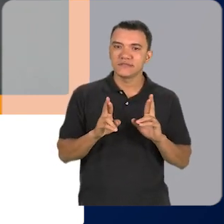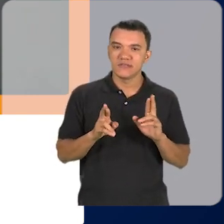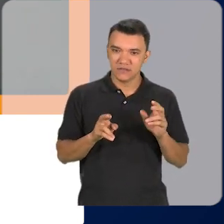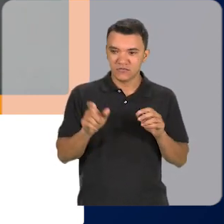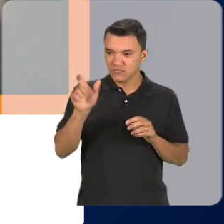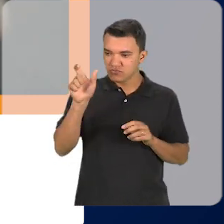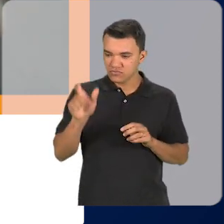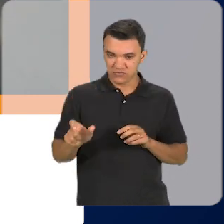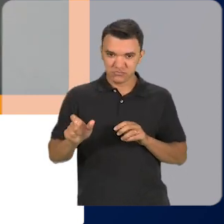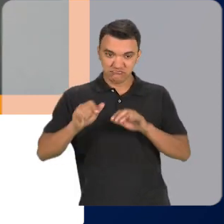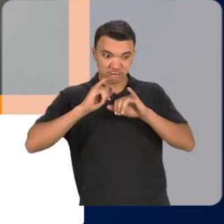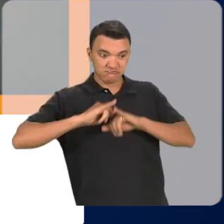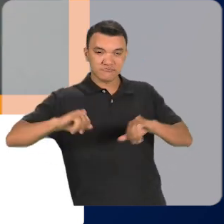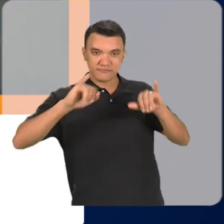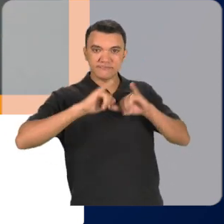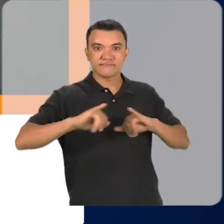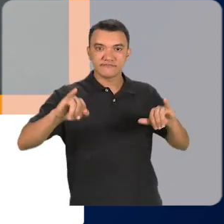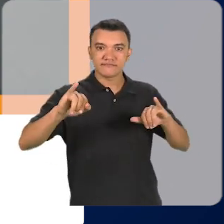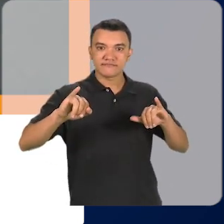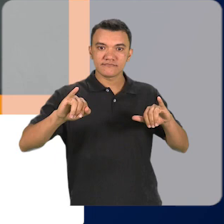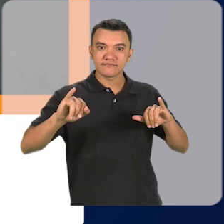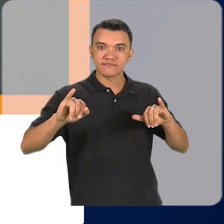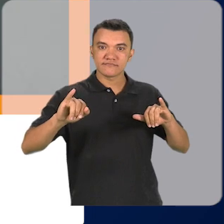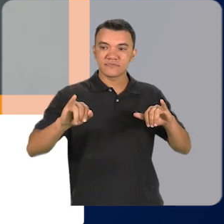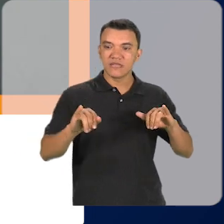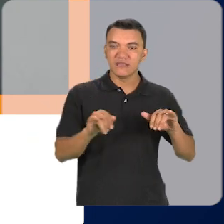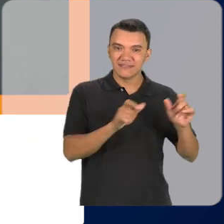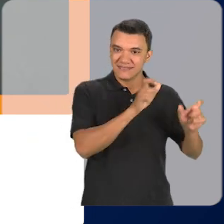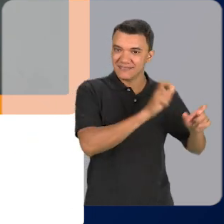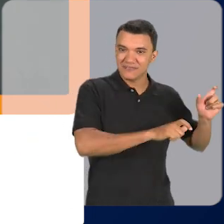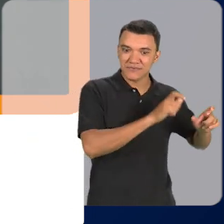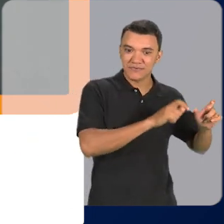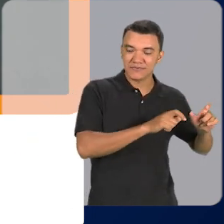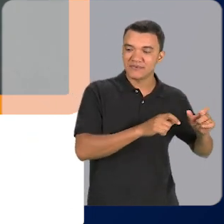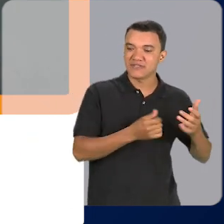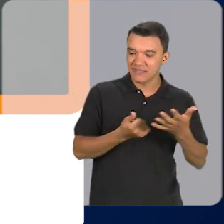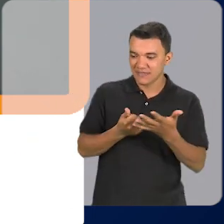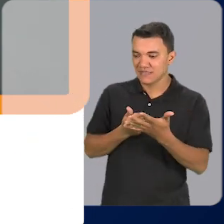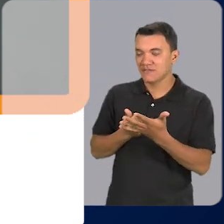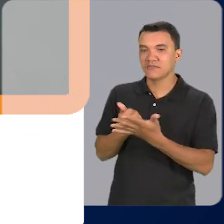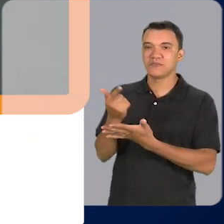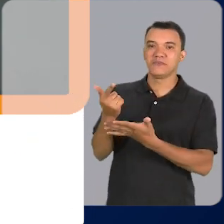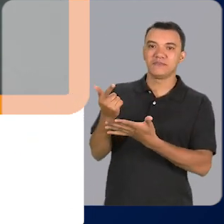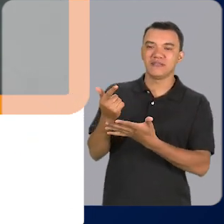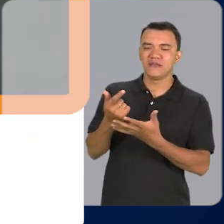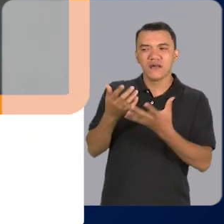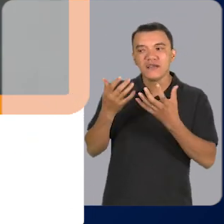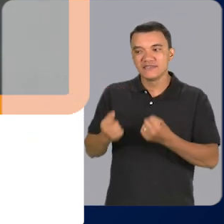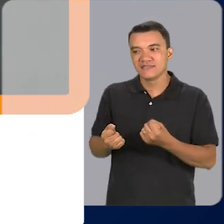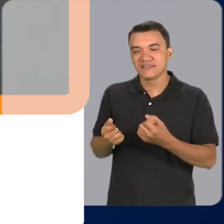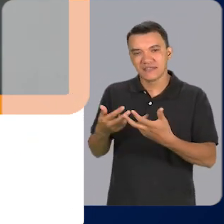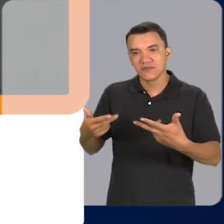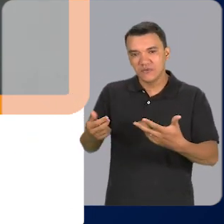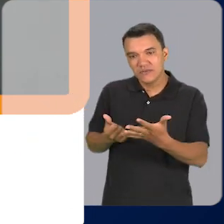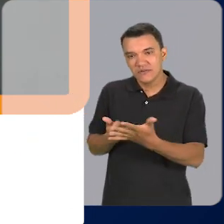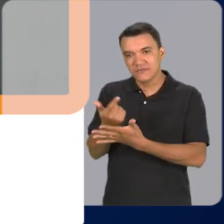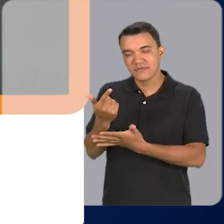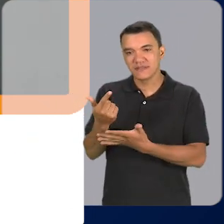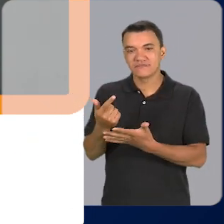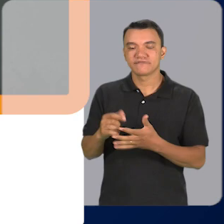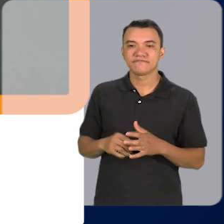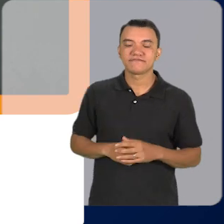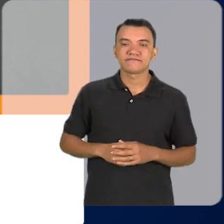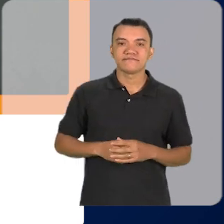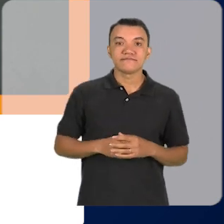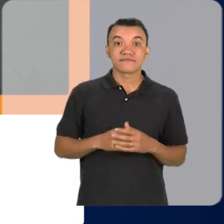sujeito que anuncia o seu produto e o sujeito que vai adquirir, que vai aceitar esse produto. E